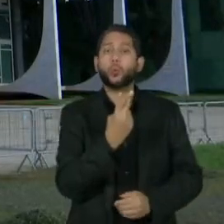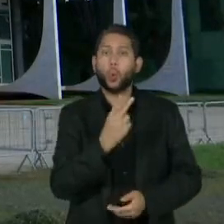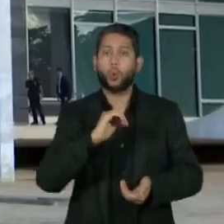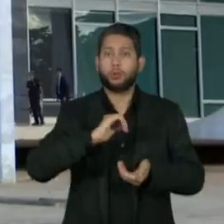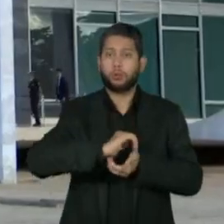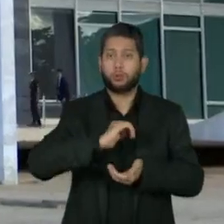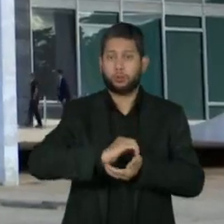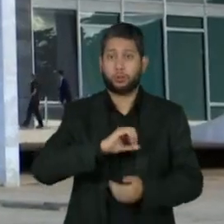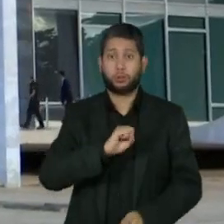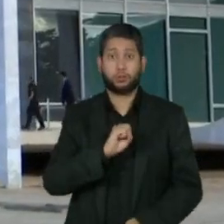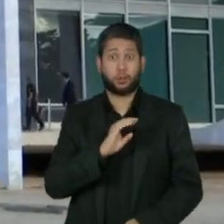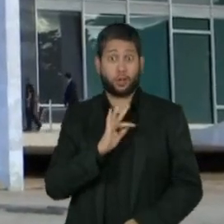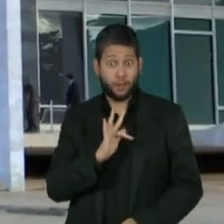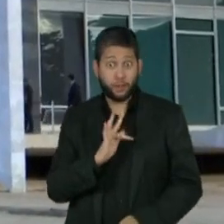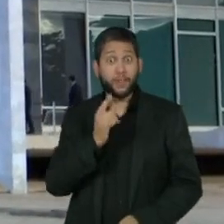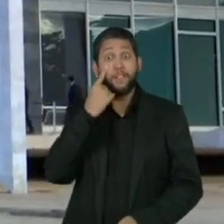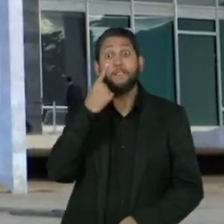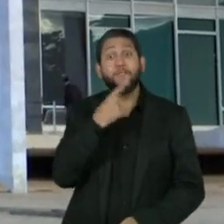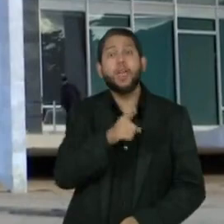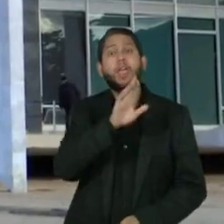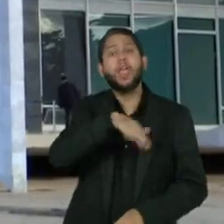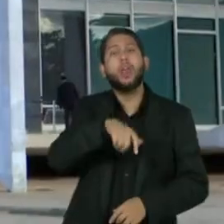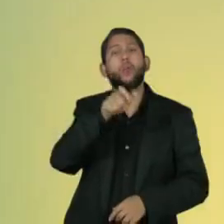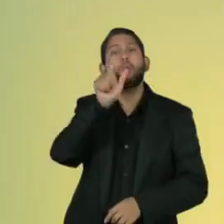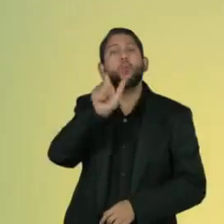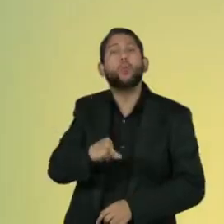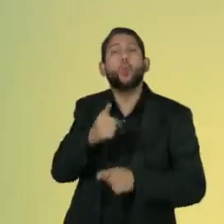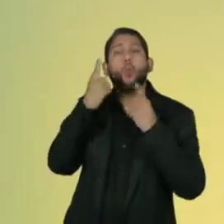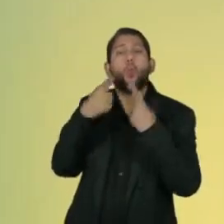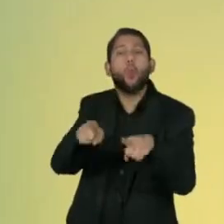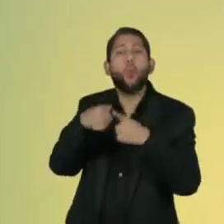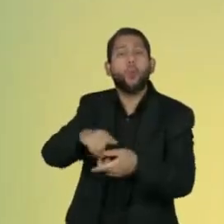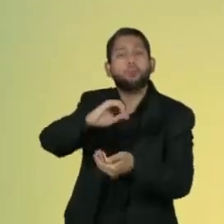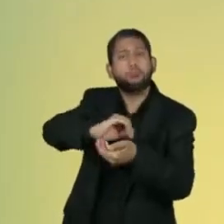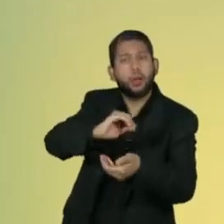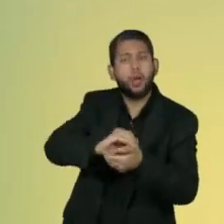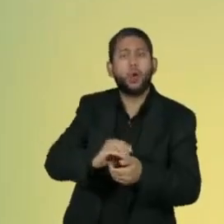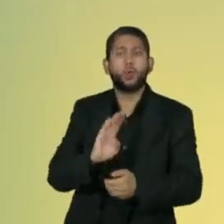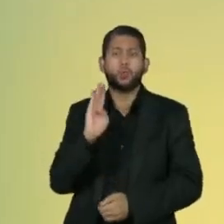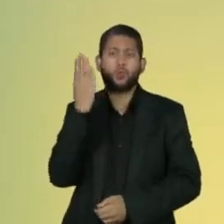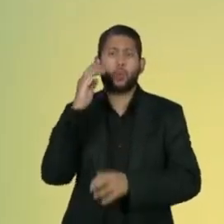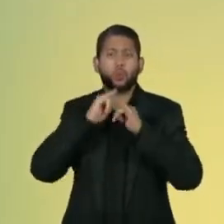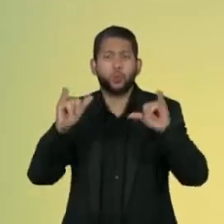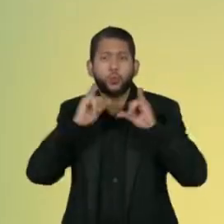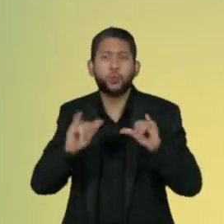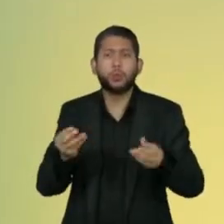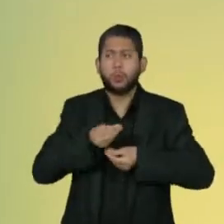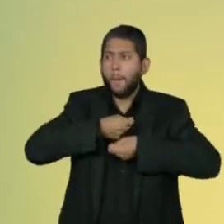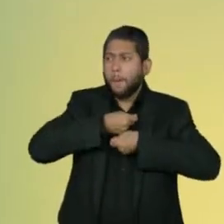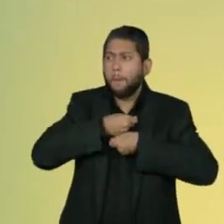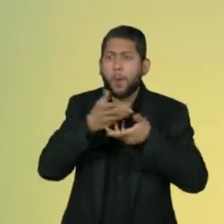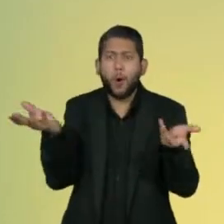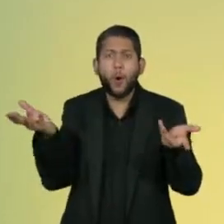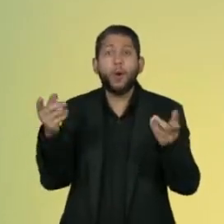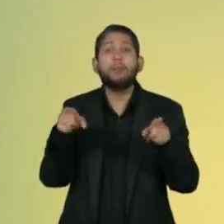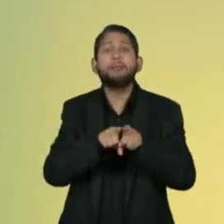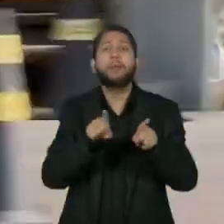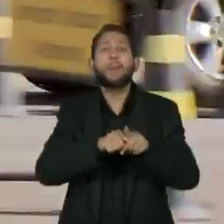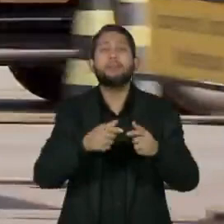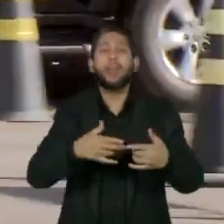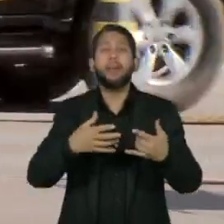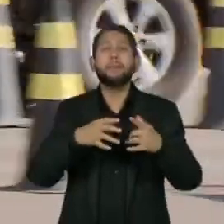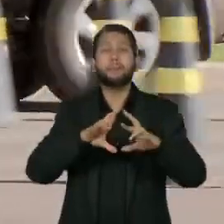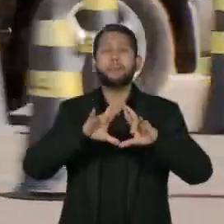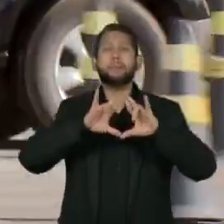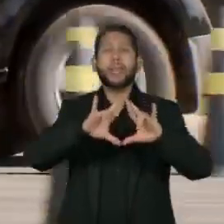Tribunal Federal que apura um ataques a integrantes da corte divulgação de Notícias falsas e criação de uma milícia